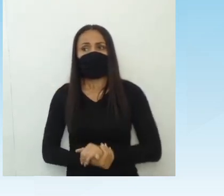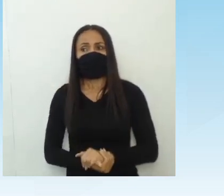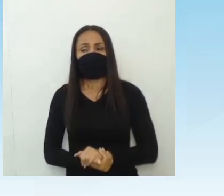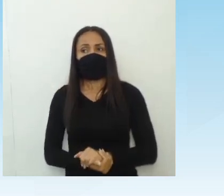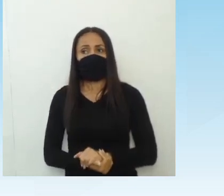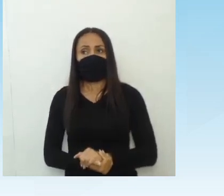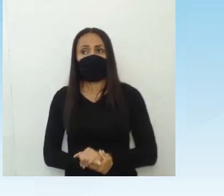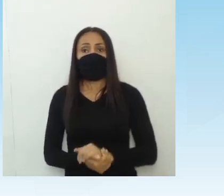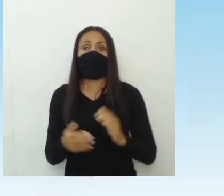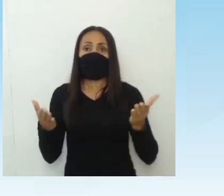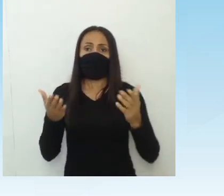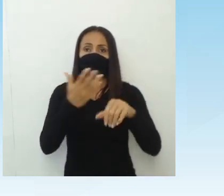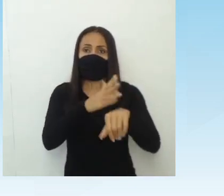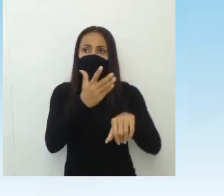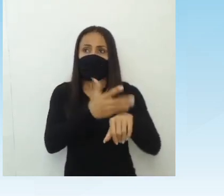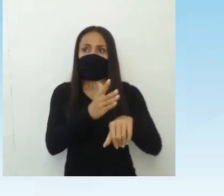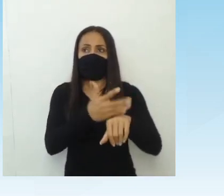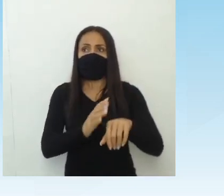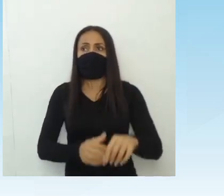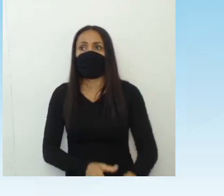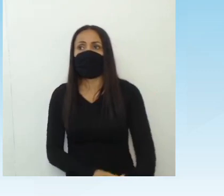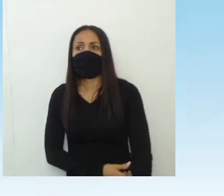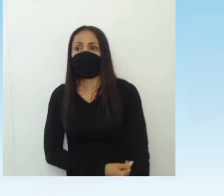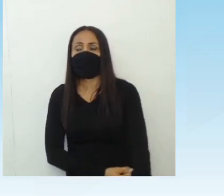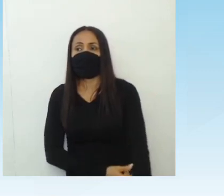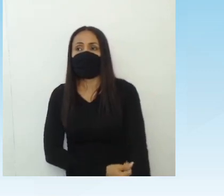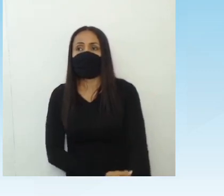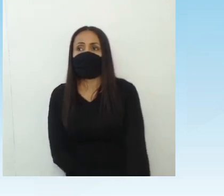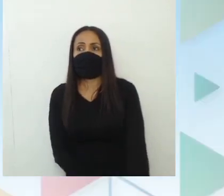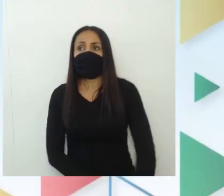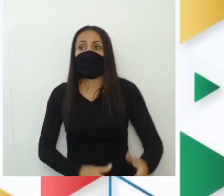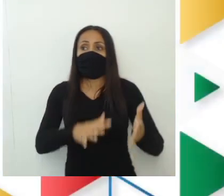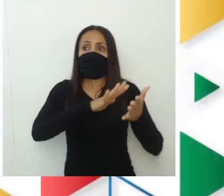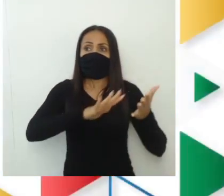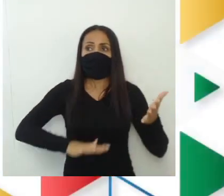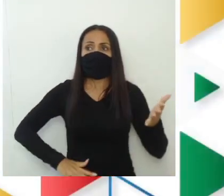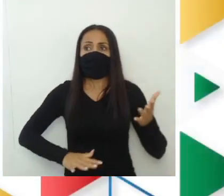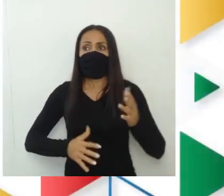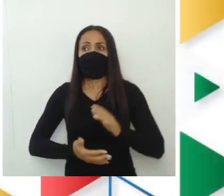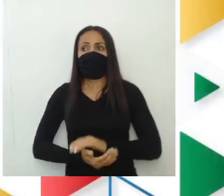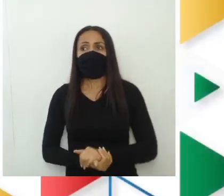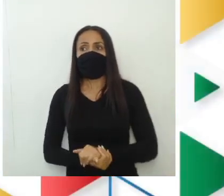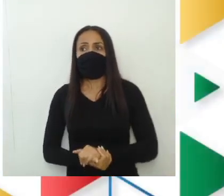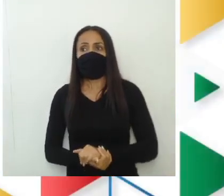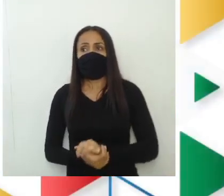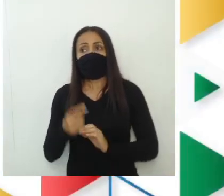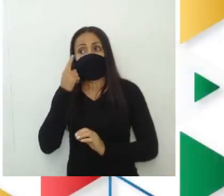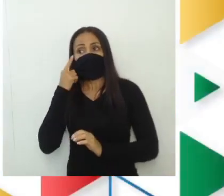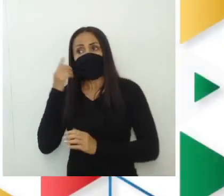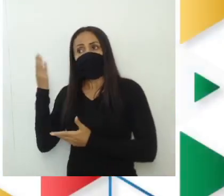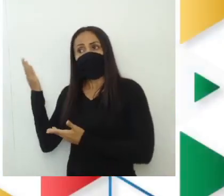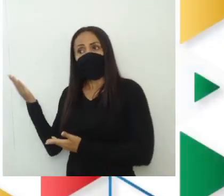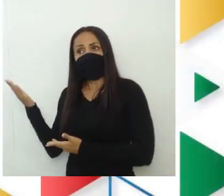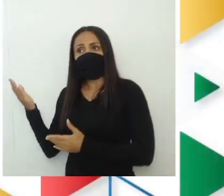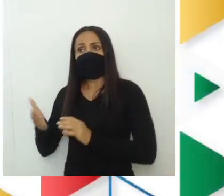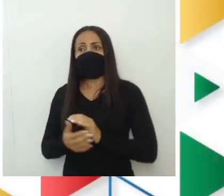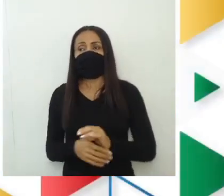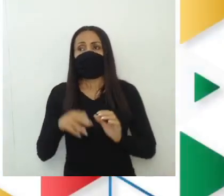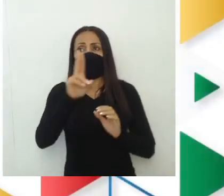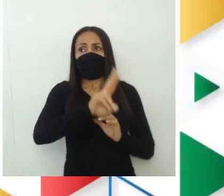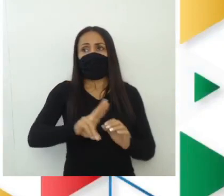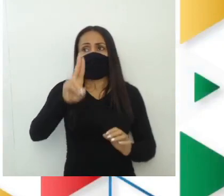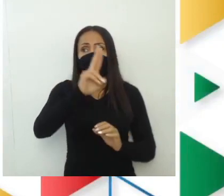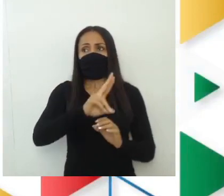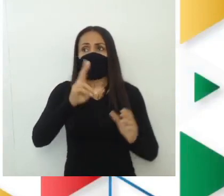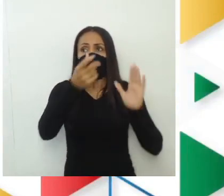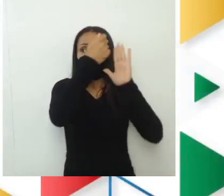exercícios. Vamos lá, Ellen, mostrar exercícios para esse povo e nos acompanharem. Então presta bem atenção. Utilizando algarismos, escreva o número